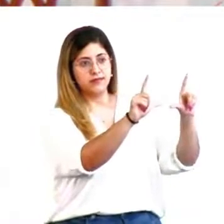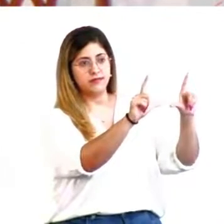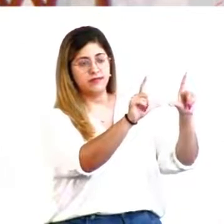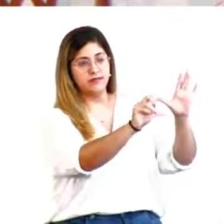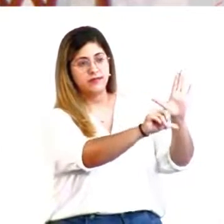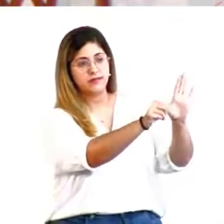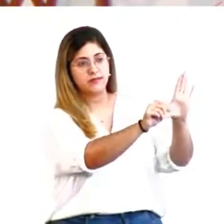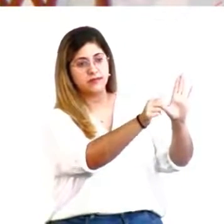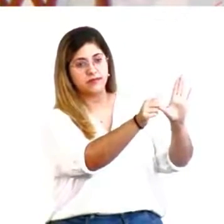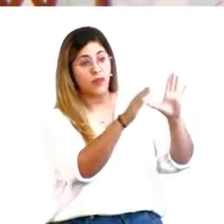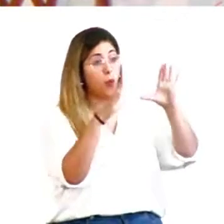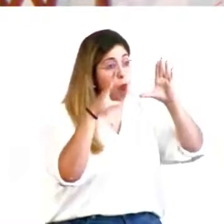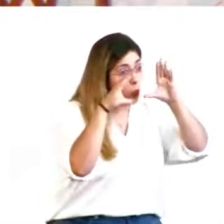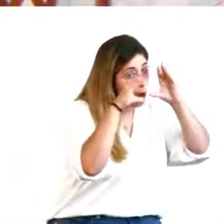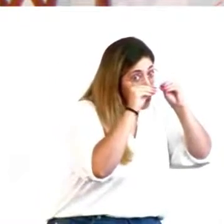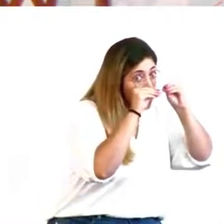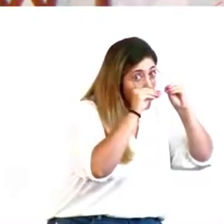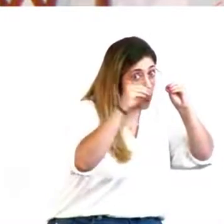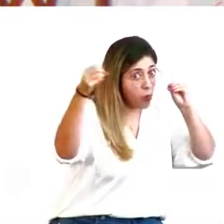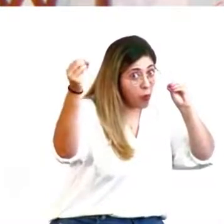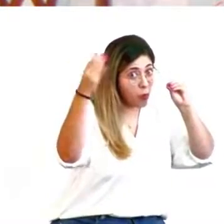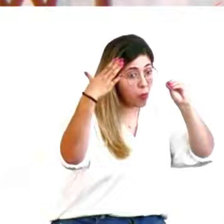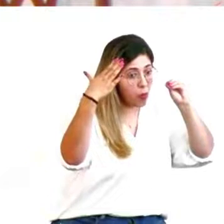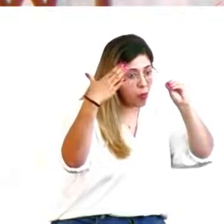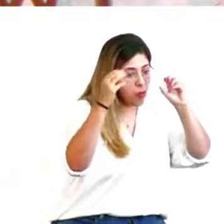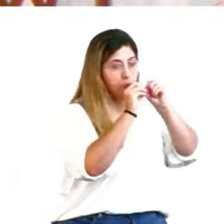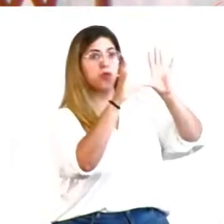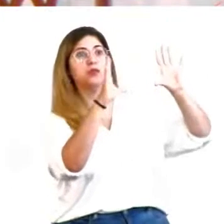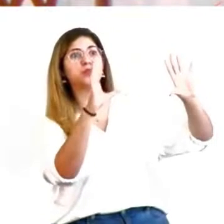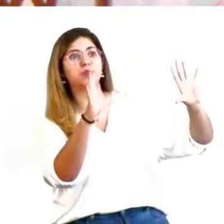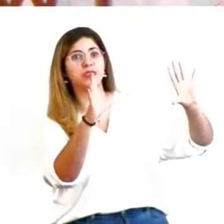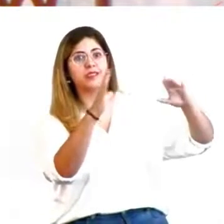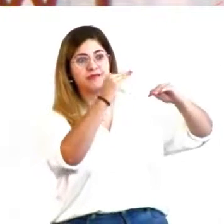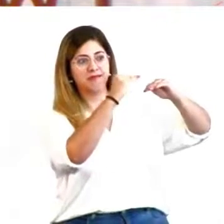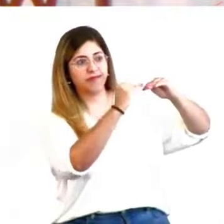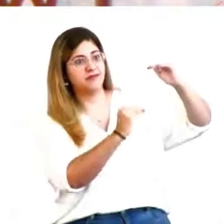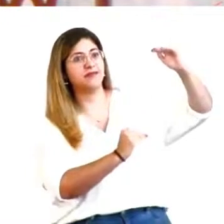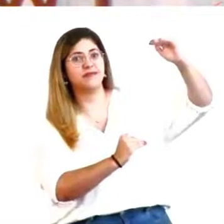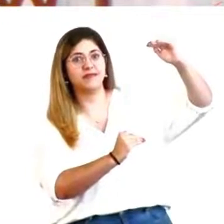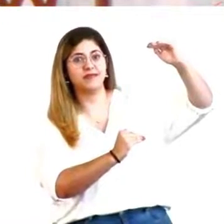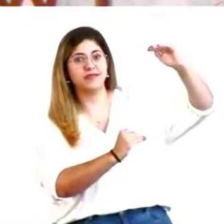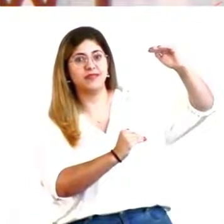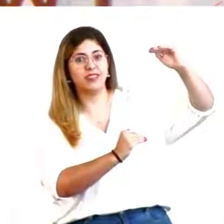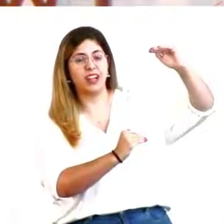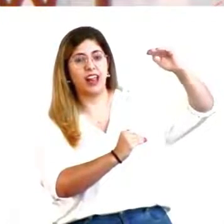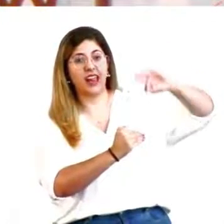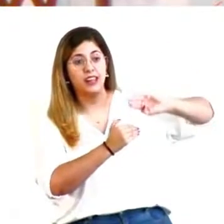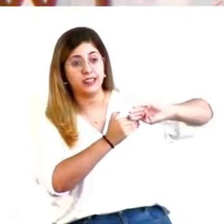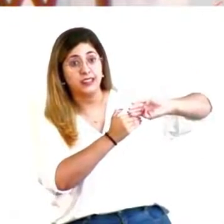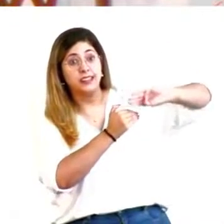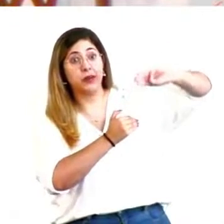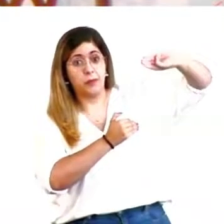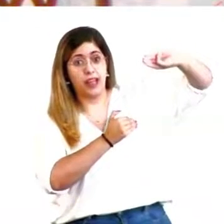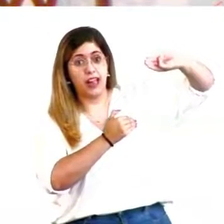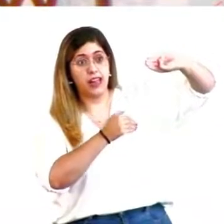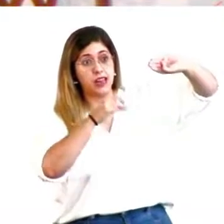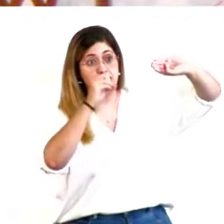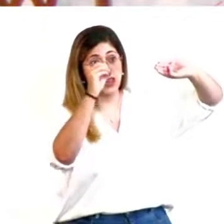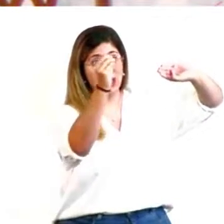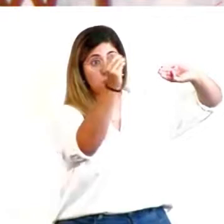desenhar trevas e uma luz bem forte irradiando e iluminando o local de